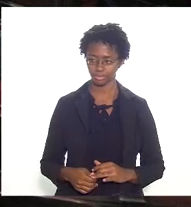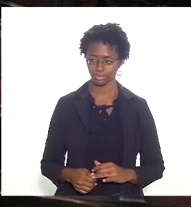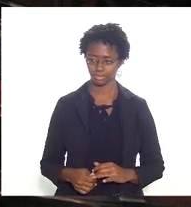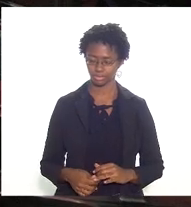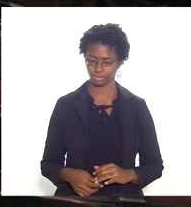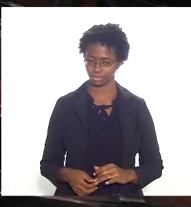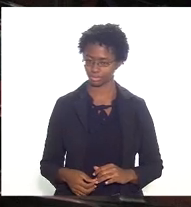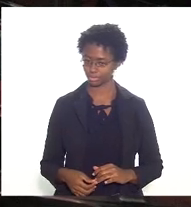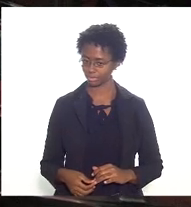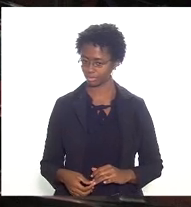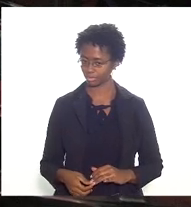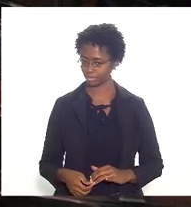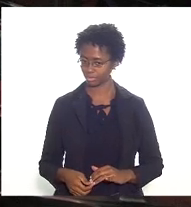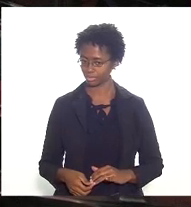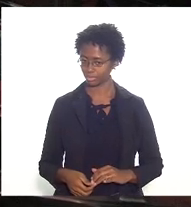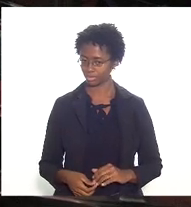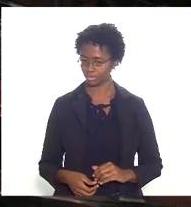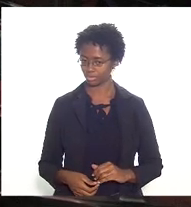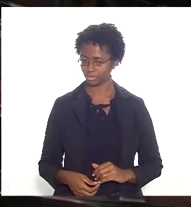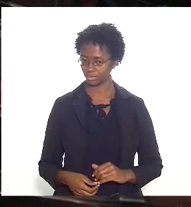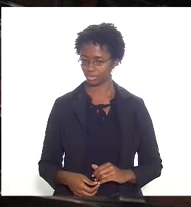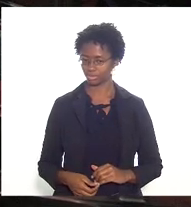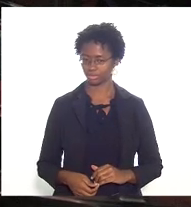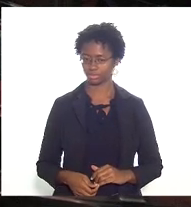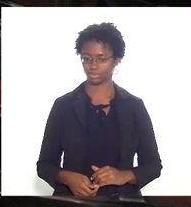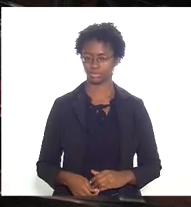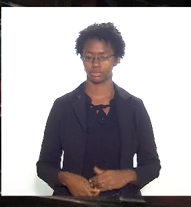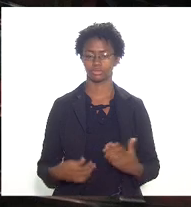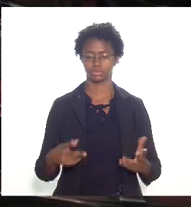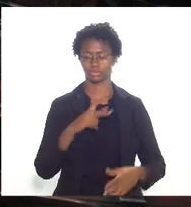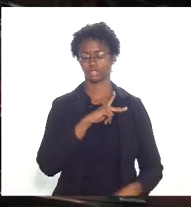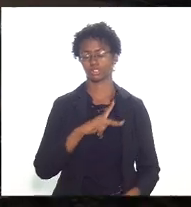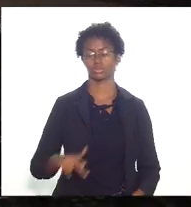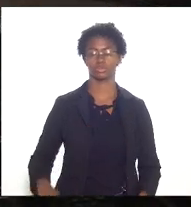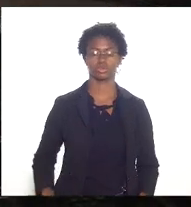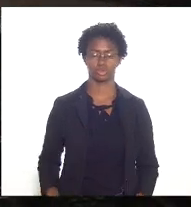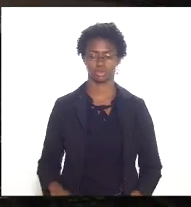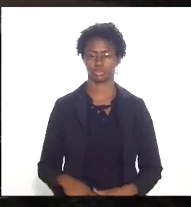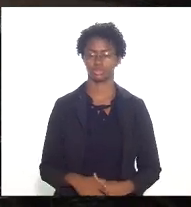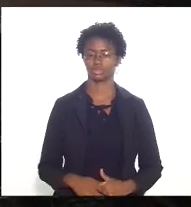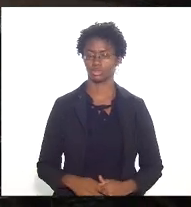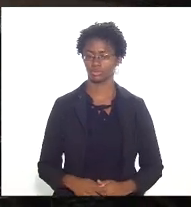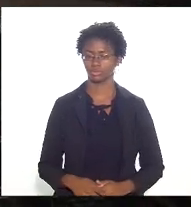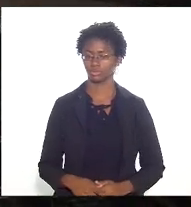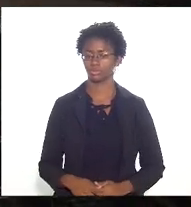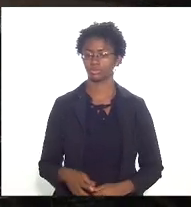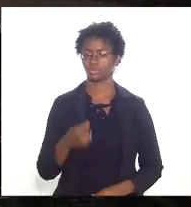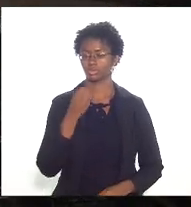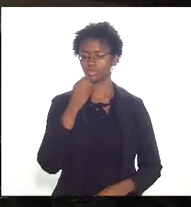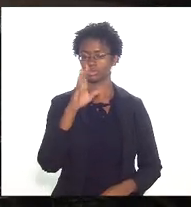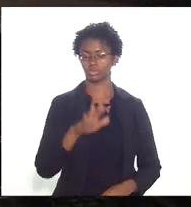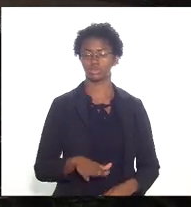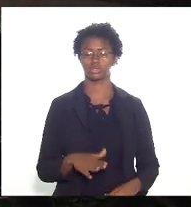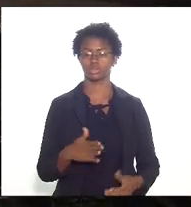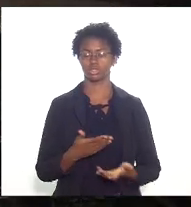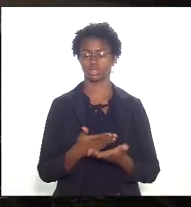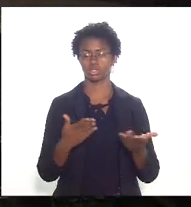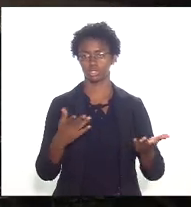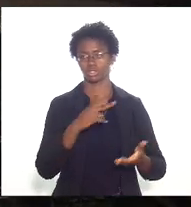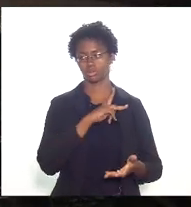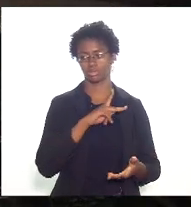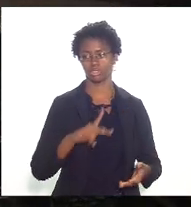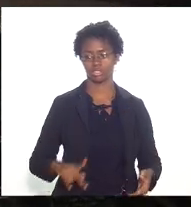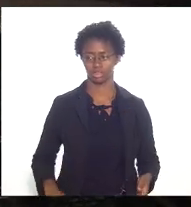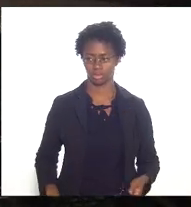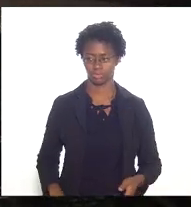as pedras o presidente do batalha seu presidente agora ciliado